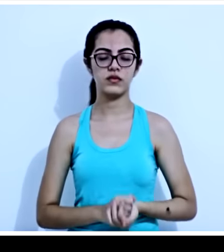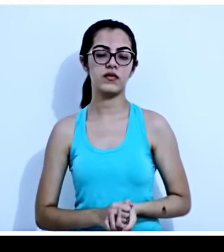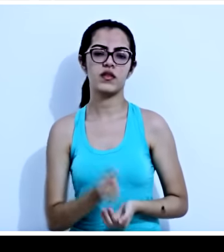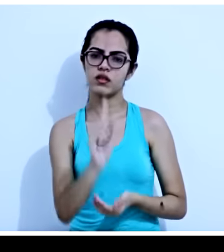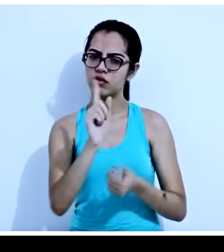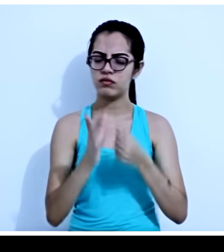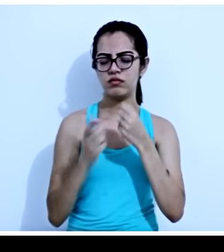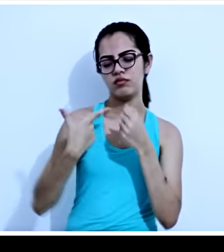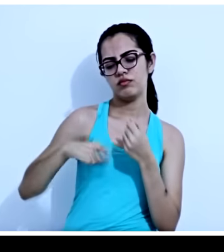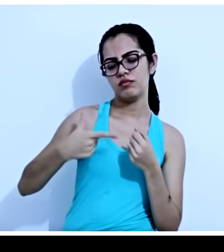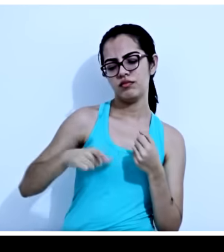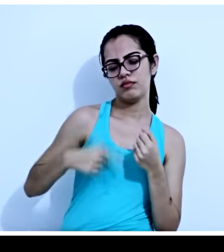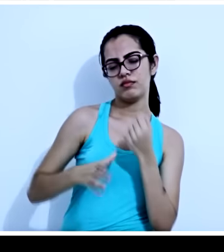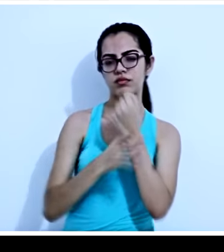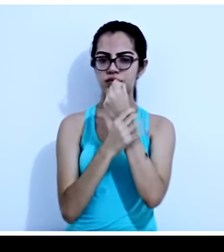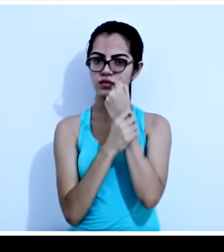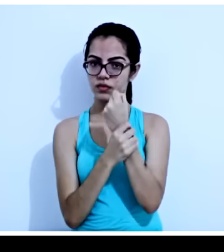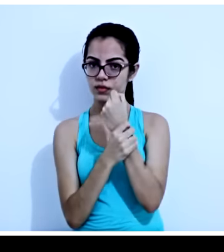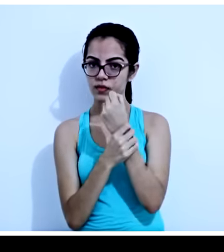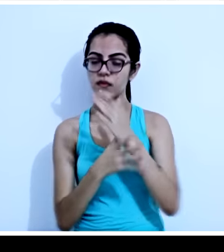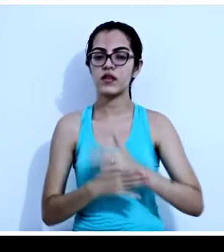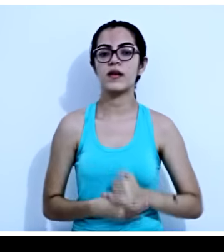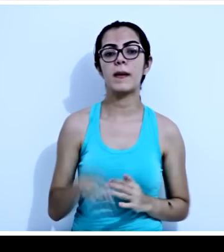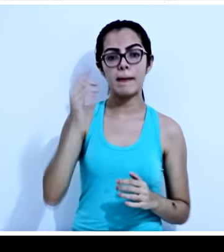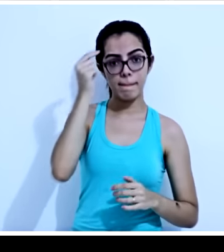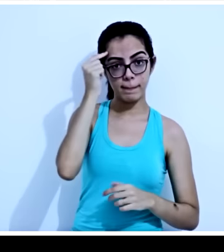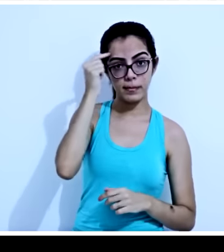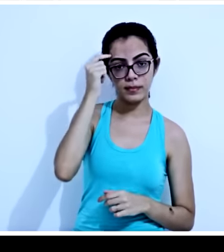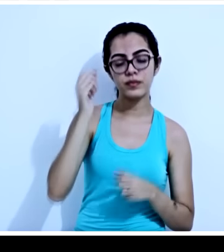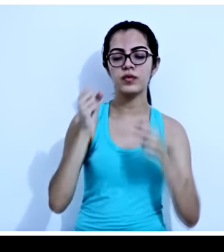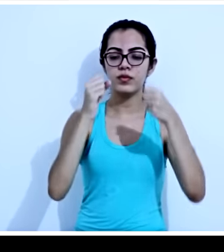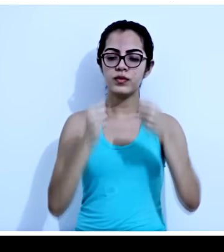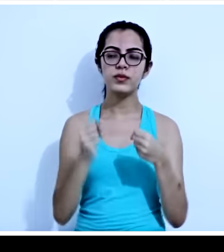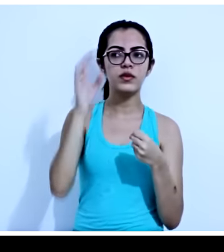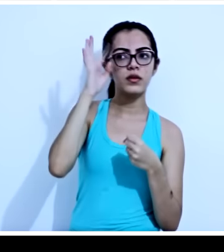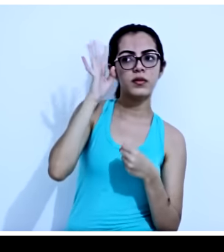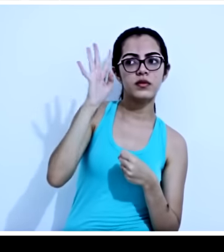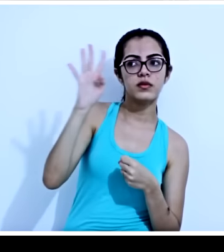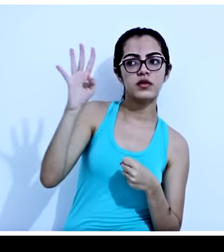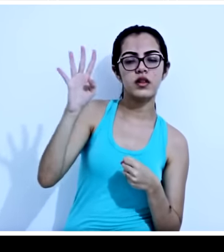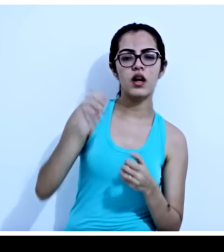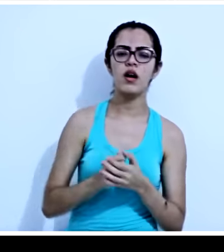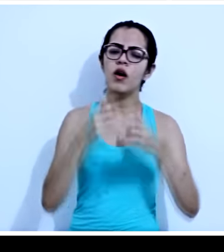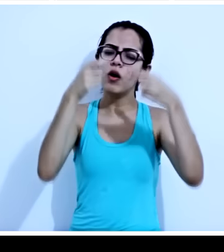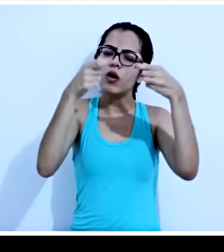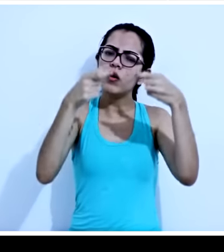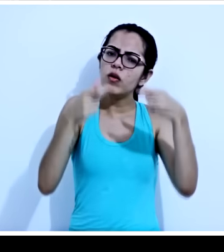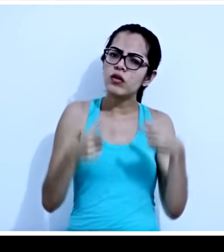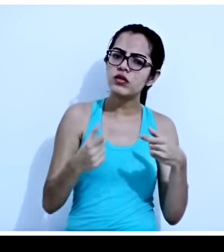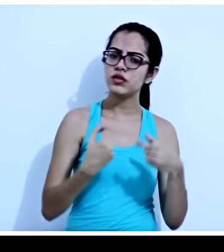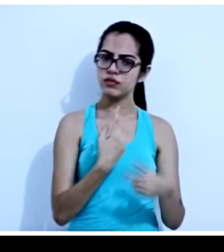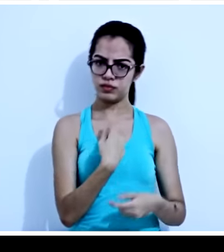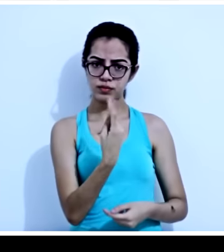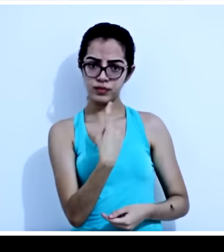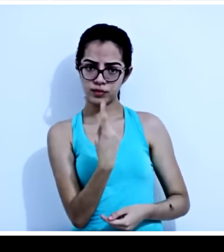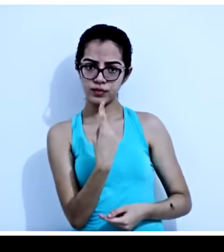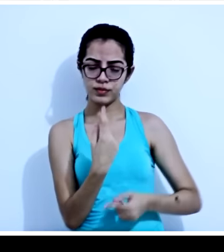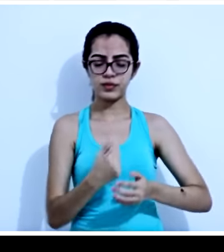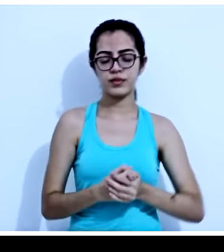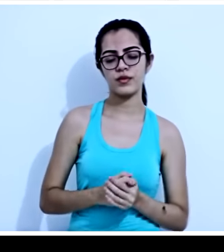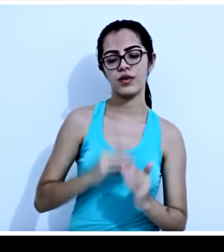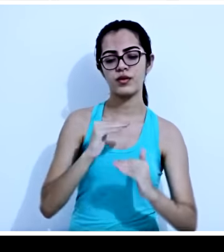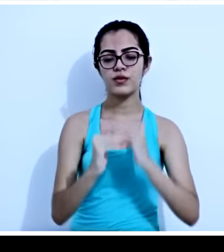não há segurança. Pensando nisso, podemos imaginar onde nós estamos construindo